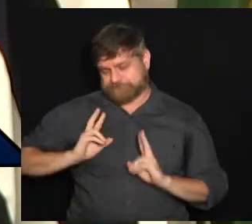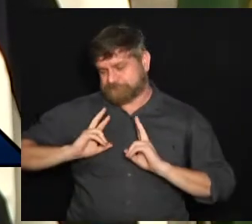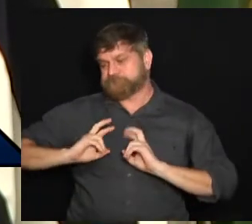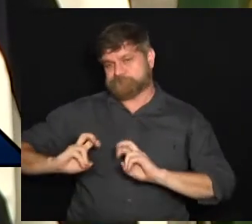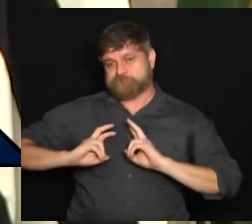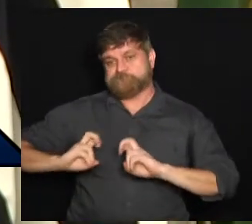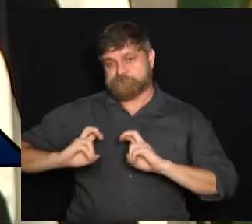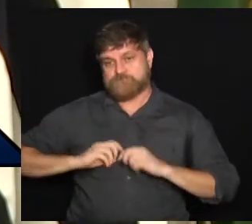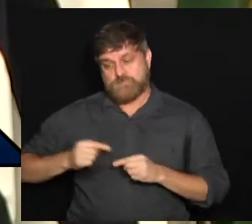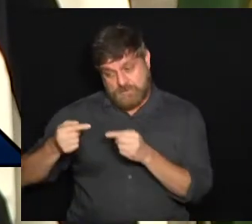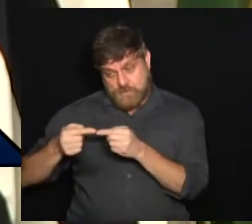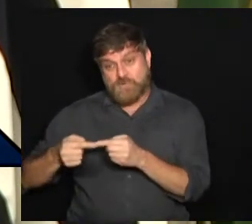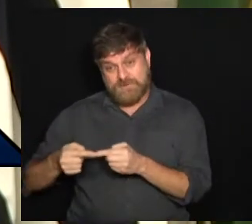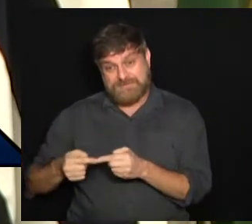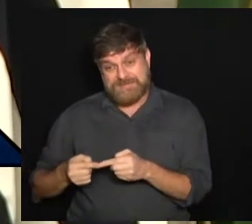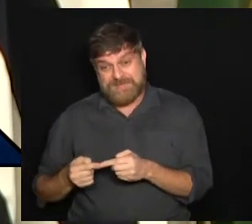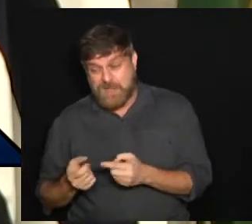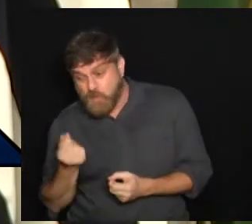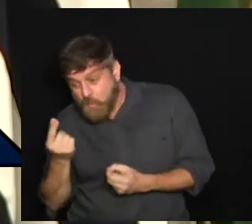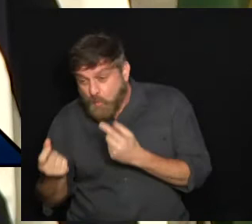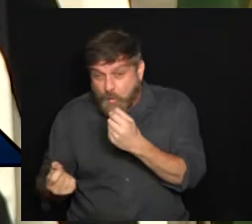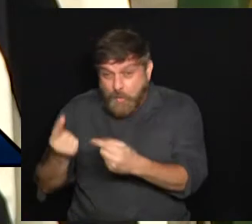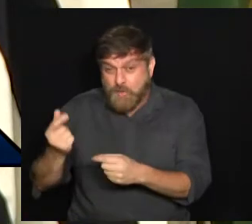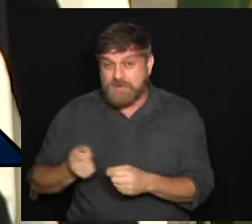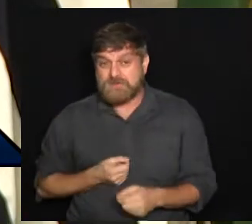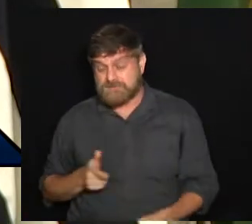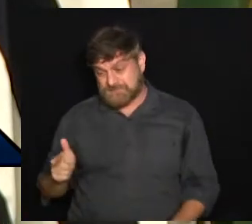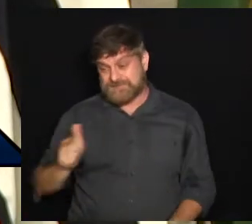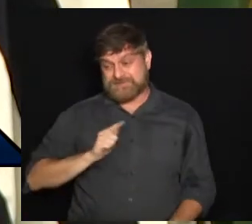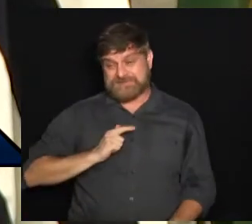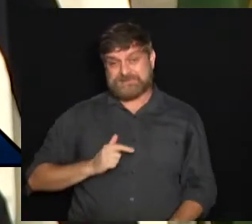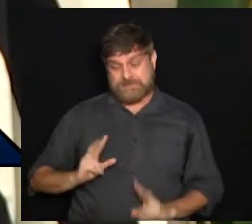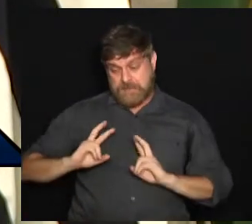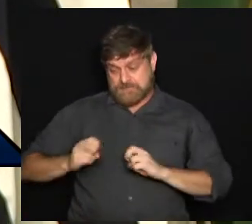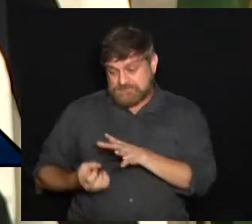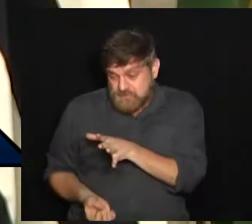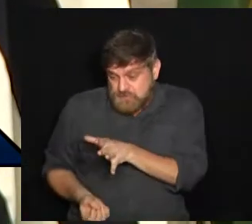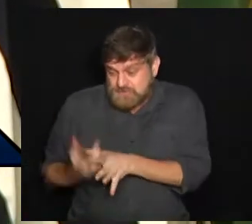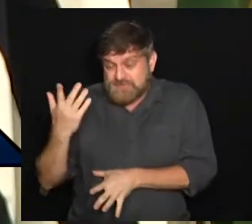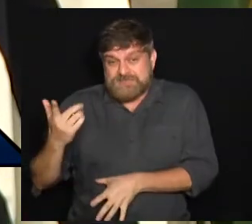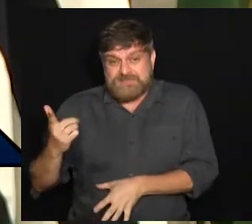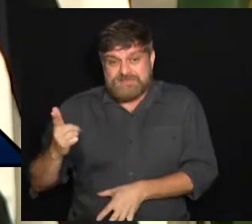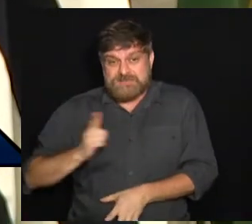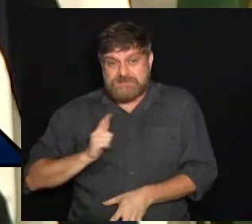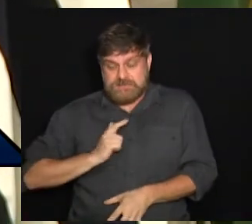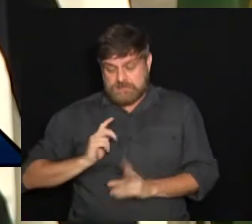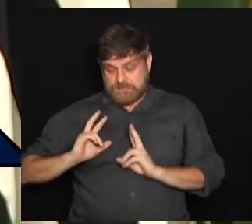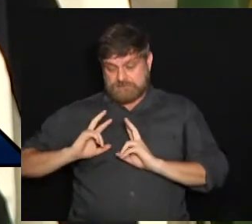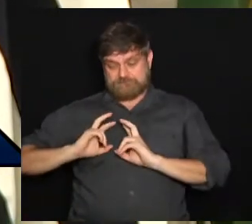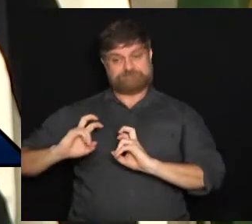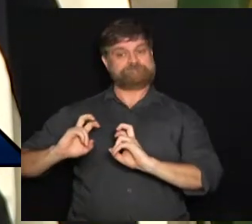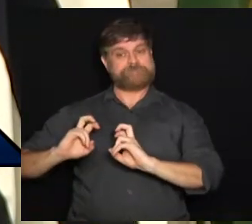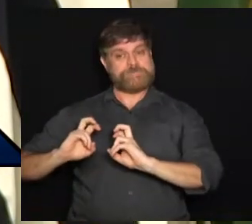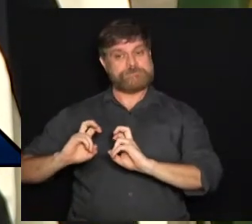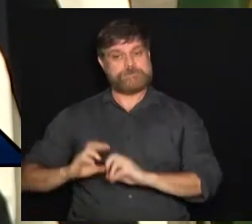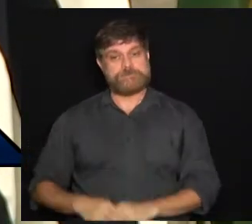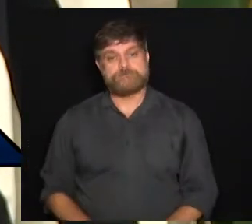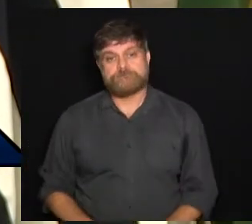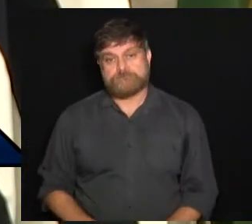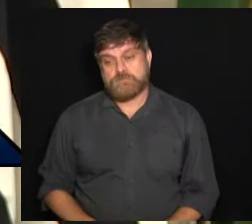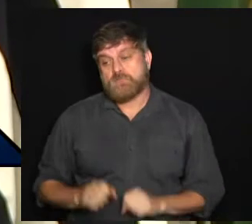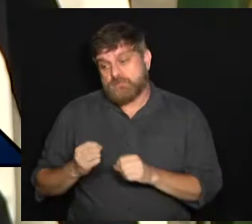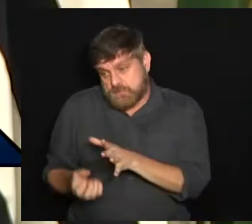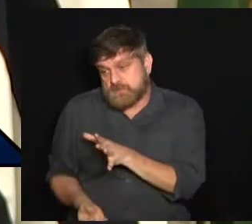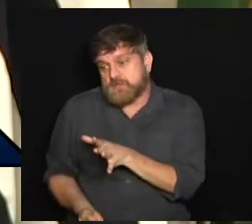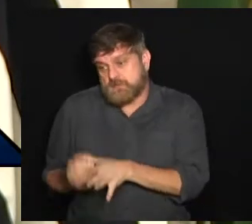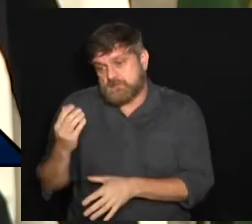sintomas que, mesmo que um deles ou outro esteja ausente, né, se eles surgem numa constelação comum de sintomas, a chance de você